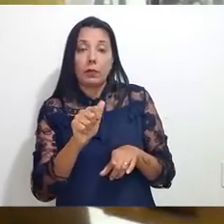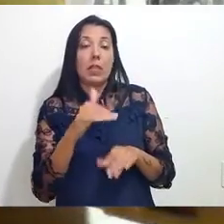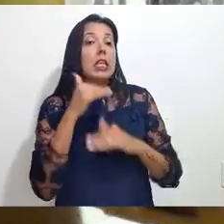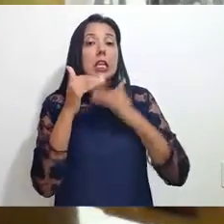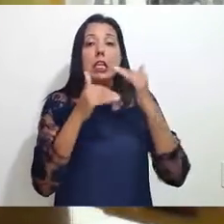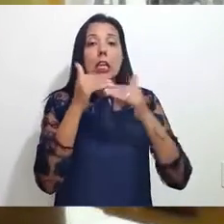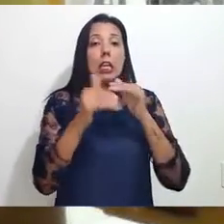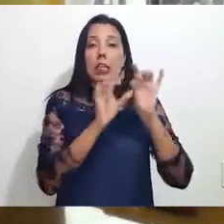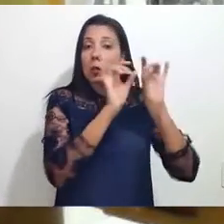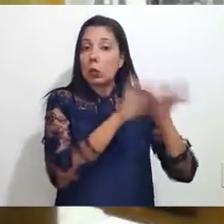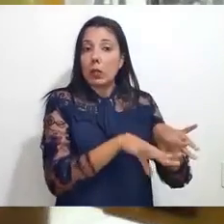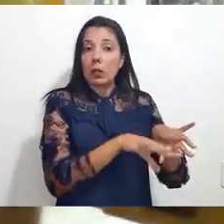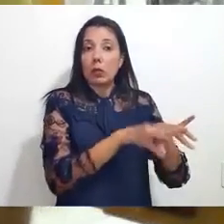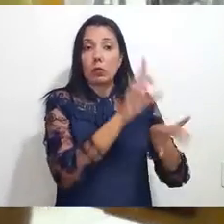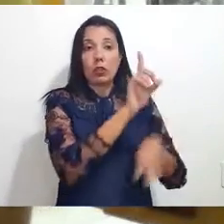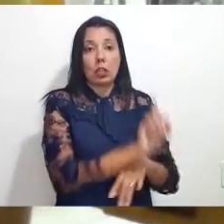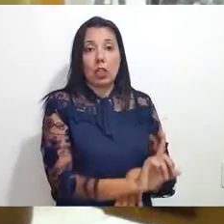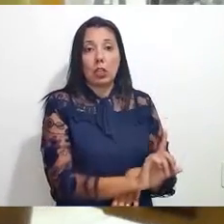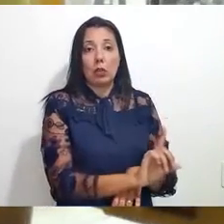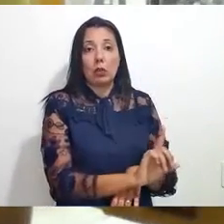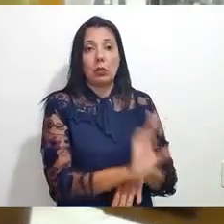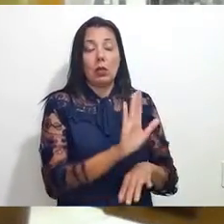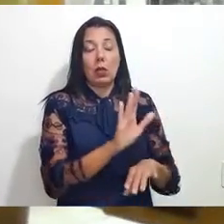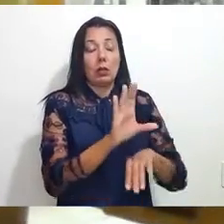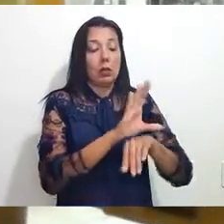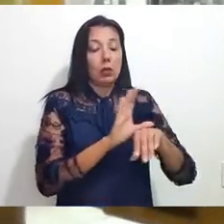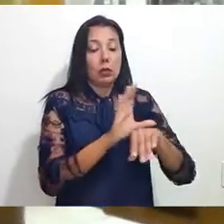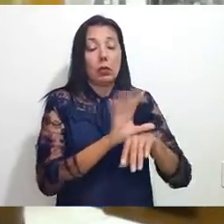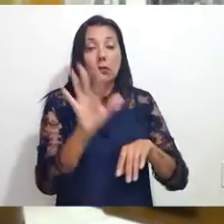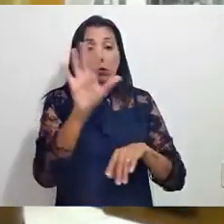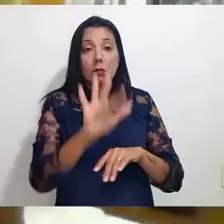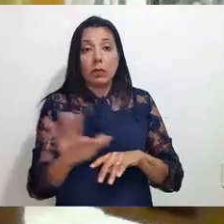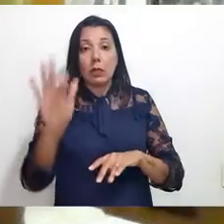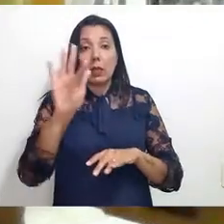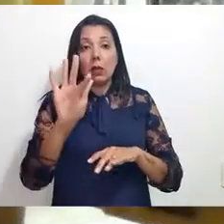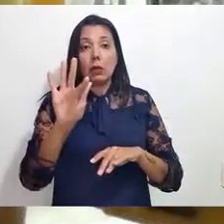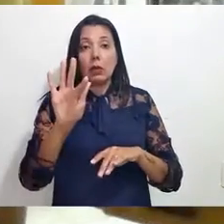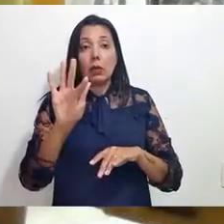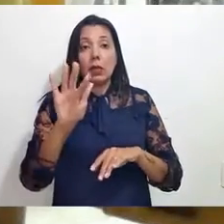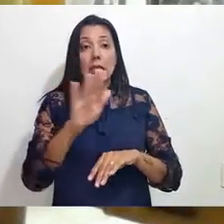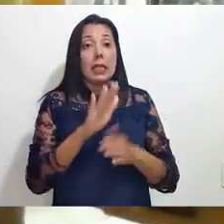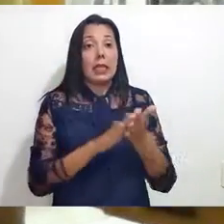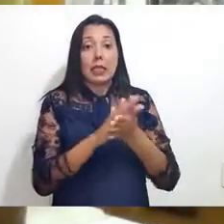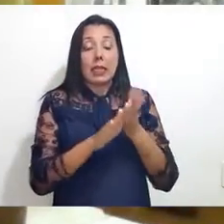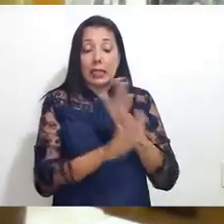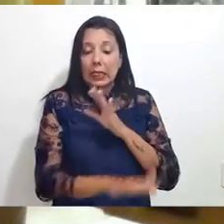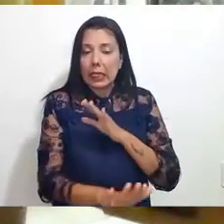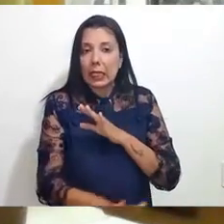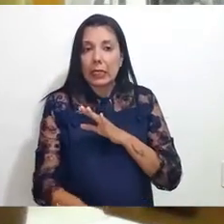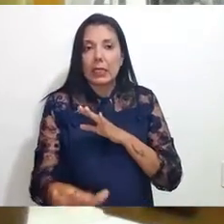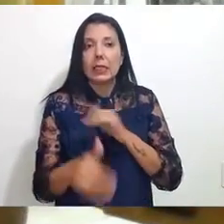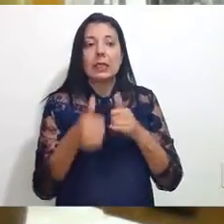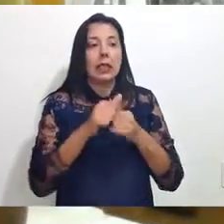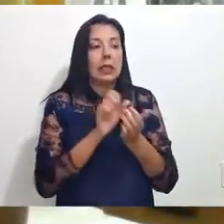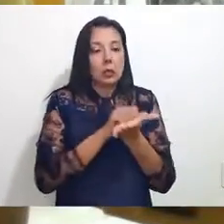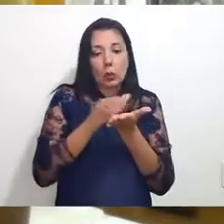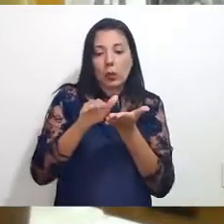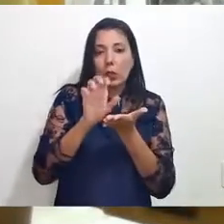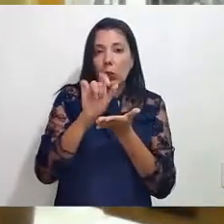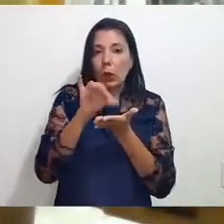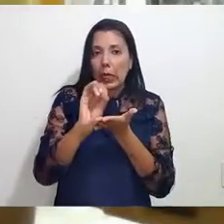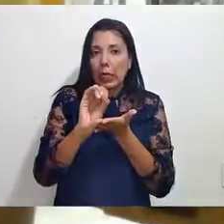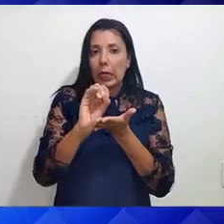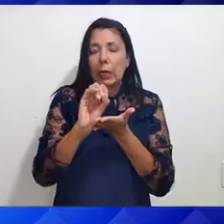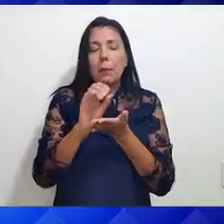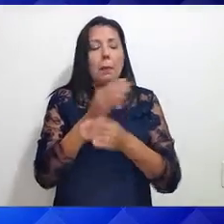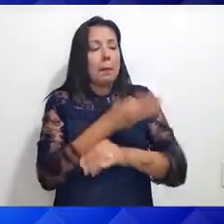muito triste em saber que a nossa sociedade ainda ela é muito machista, patriarcal, ao ponto de excluir alguns direitos. E o que a